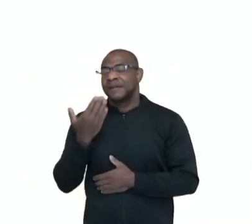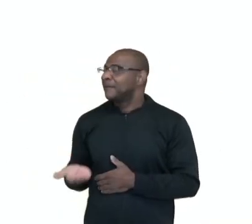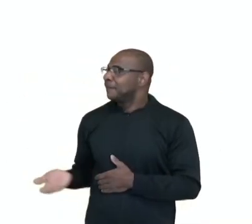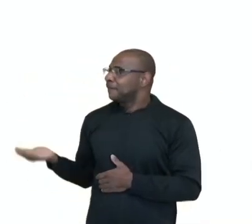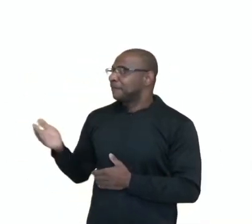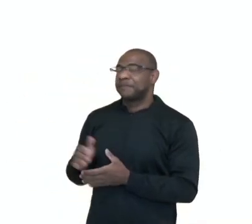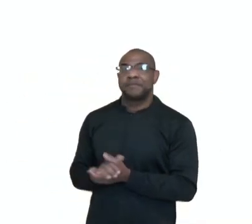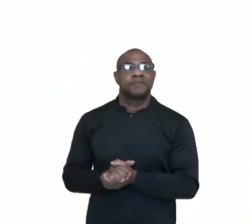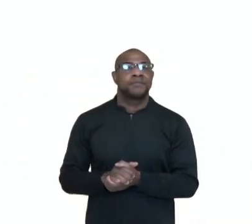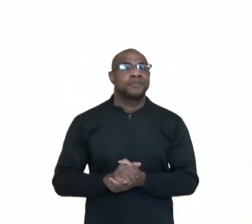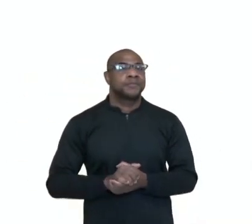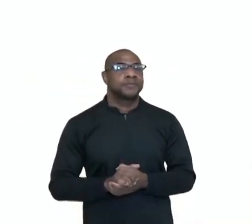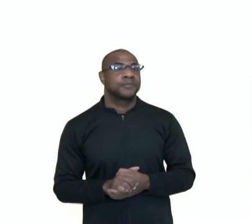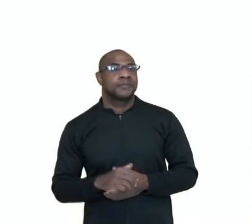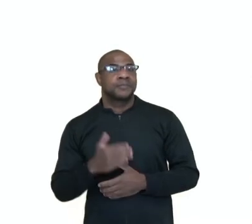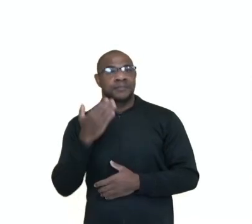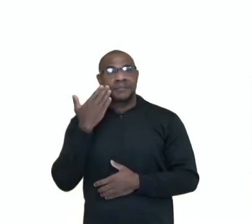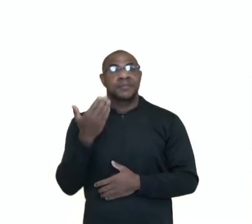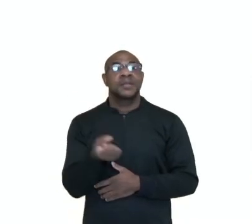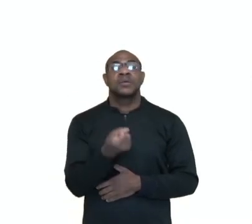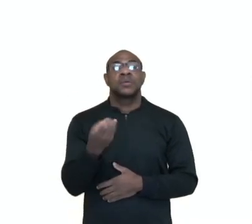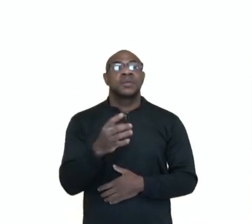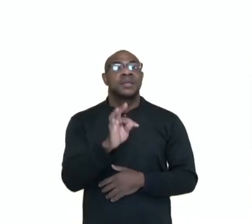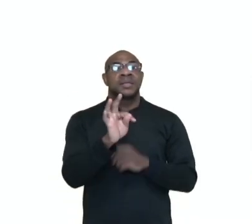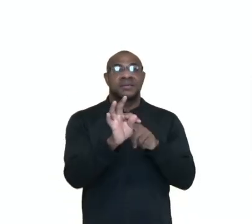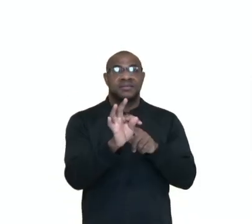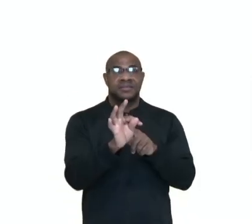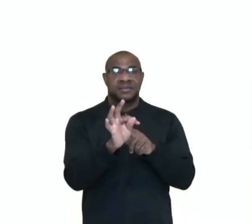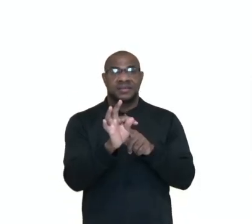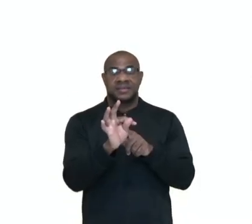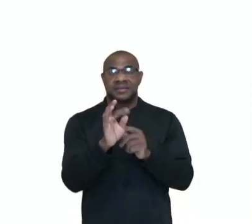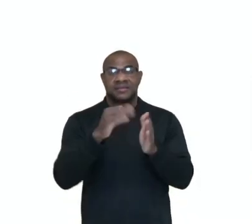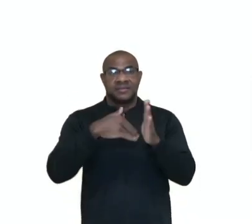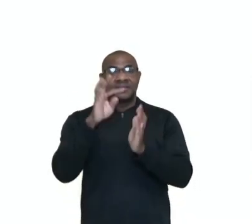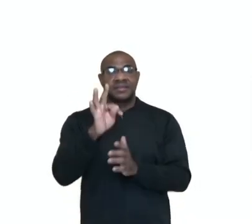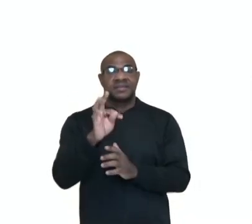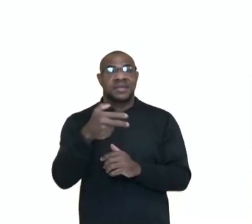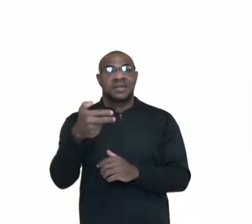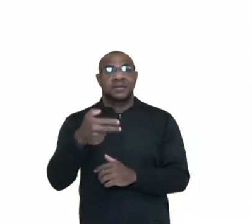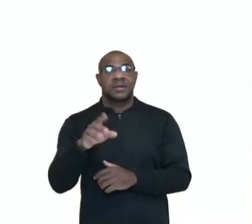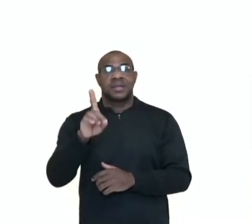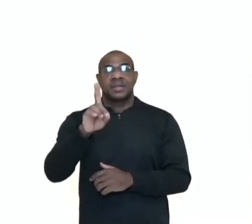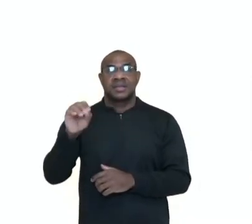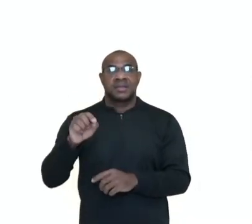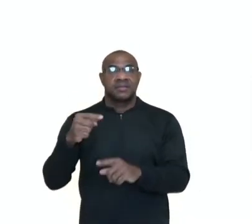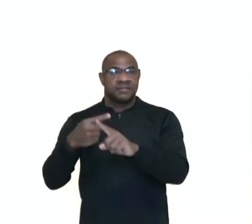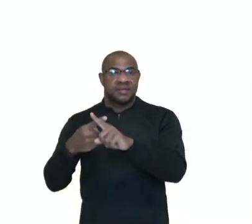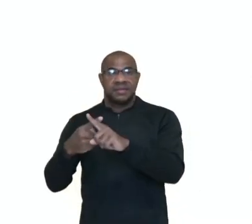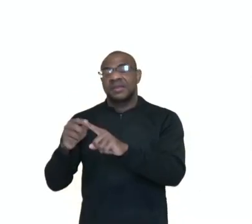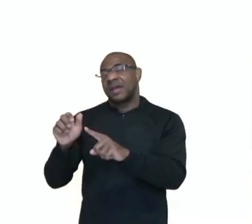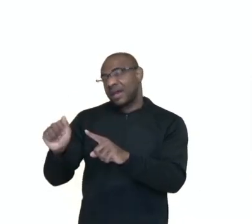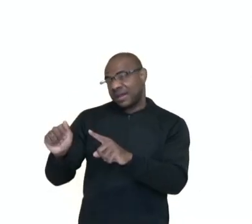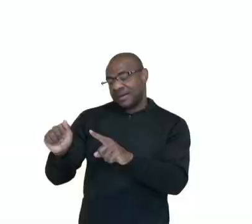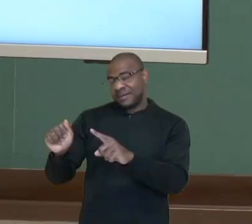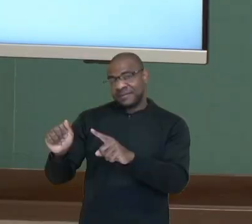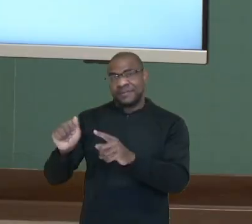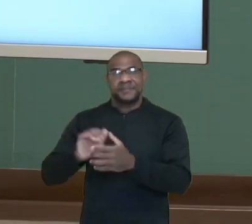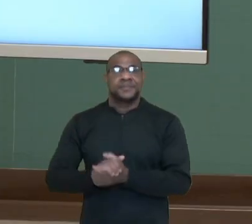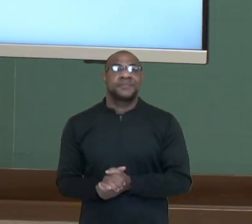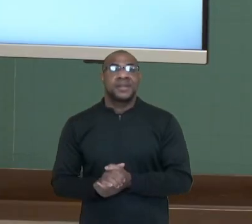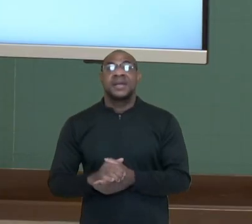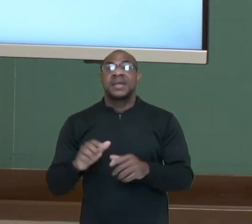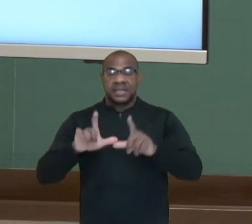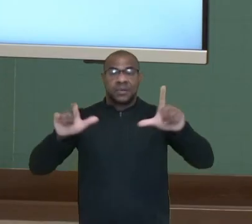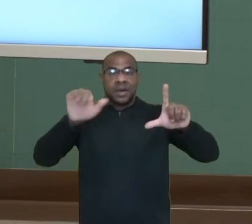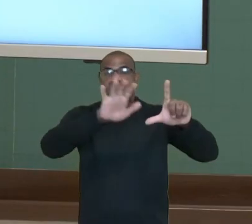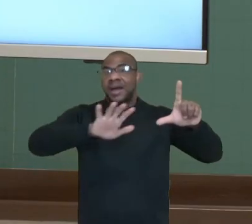pintada, que eu vou chamar de A. Então, a quantidade de tintas que eu chamei de T é igual a 100 vezes A, que é o tamanho da área